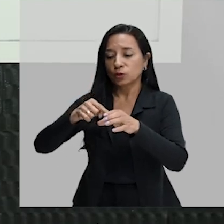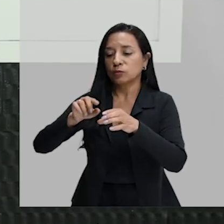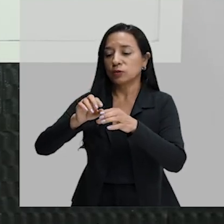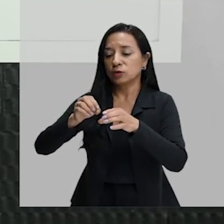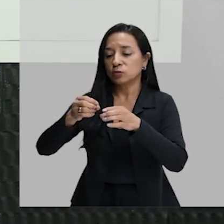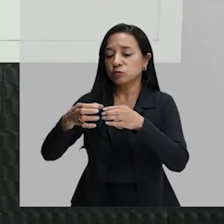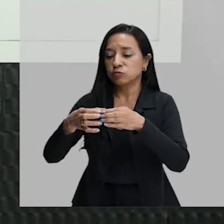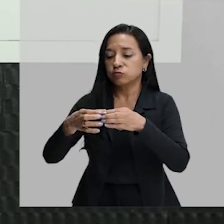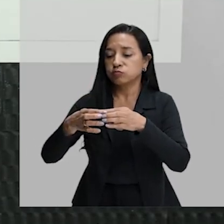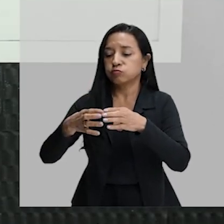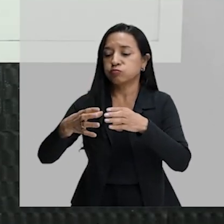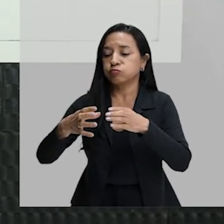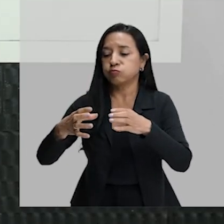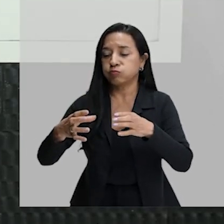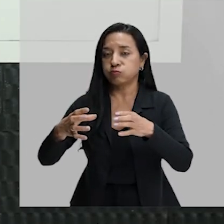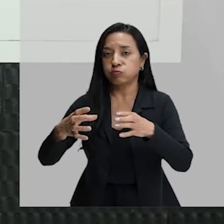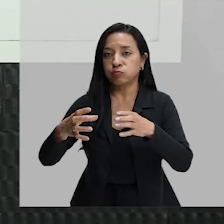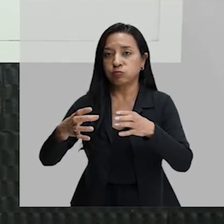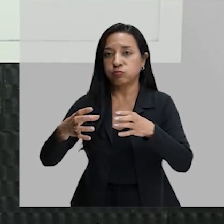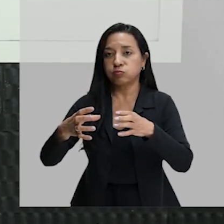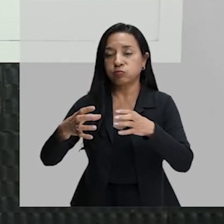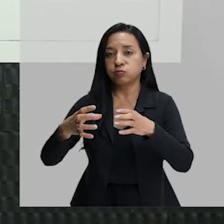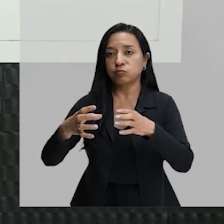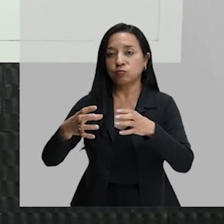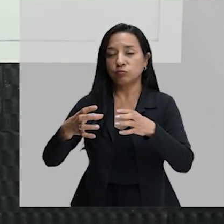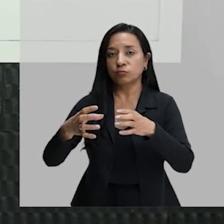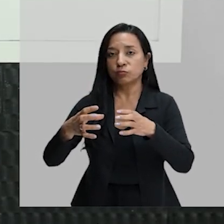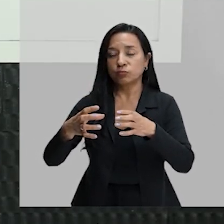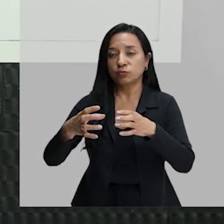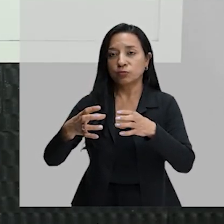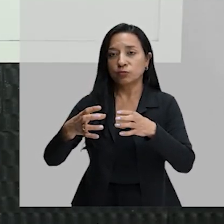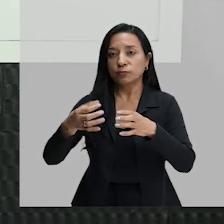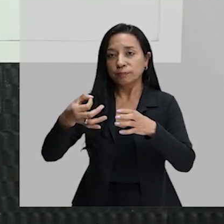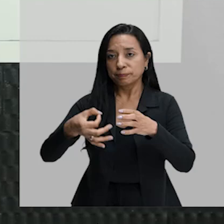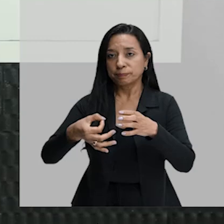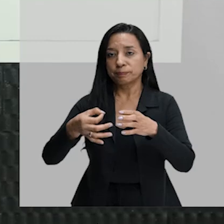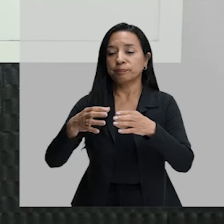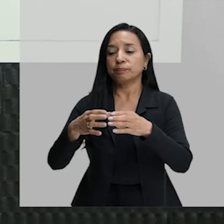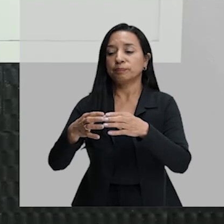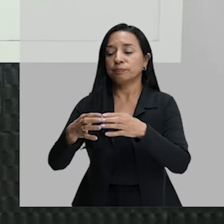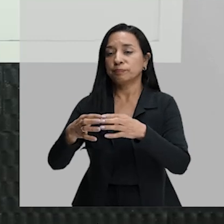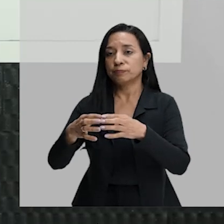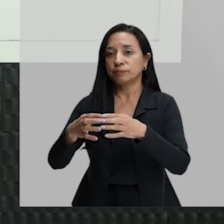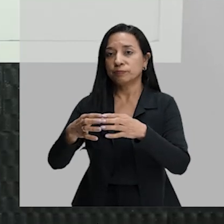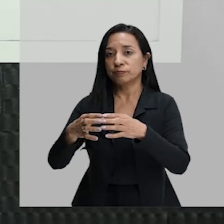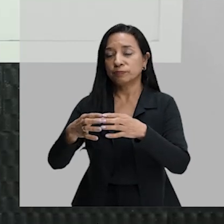colocar assim, isso quer dizer que é a dilatação do recipiente, tá certo?